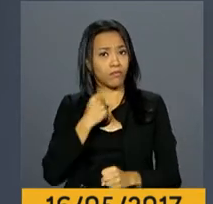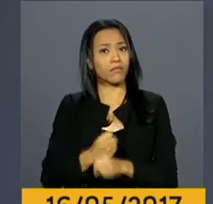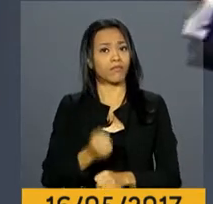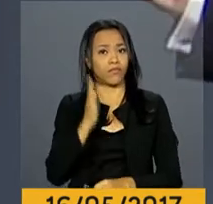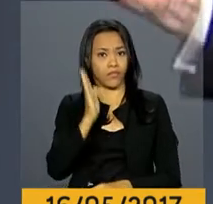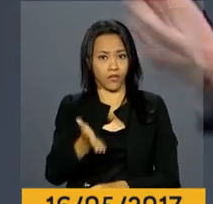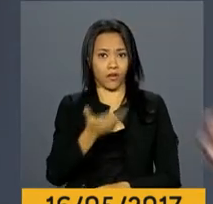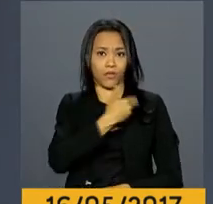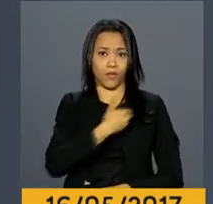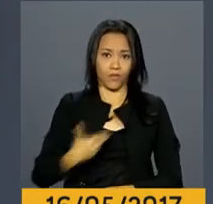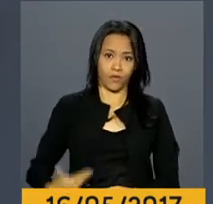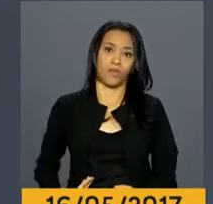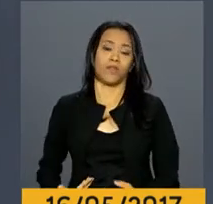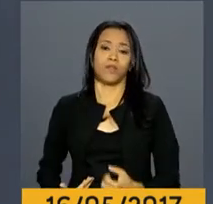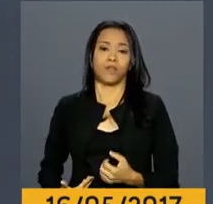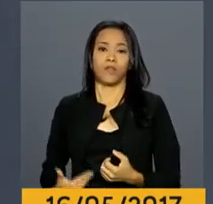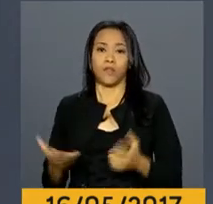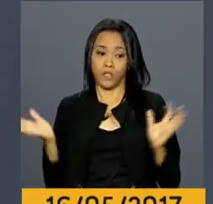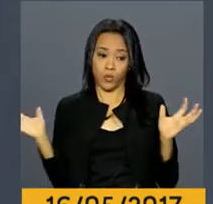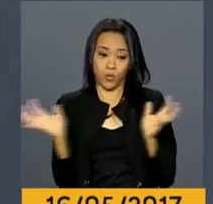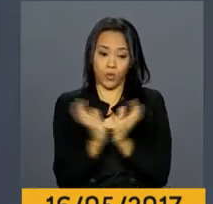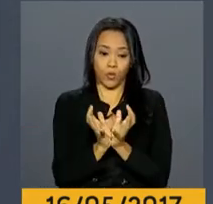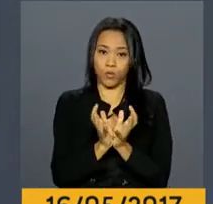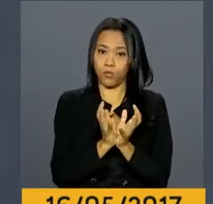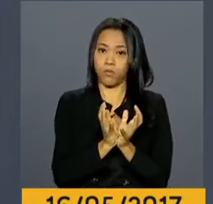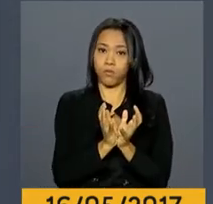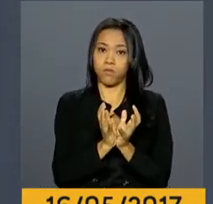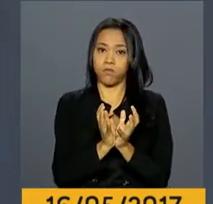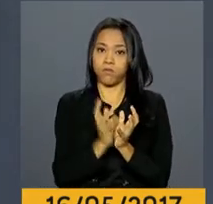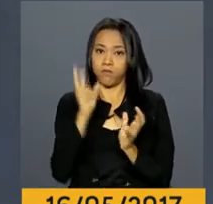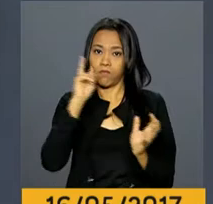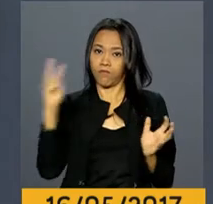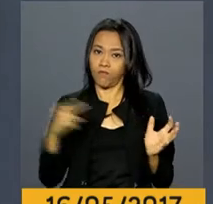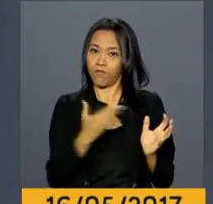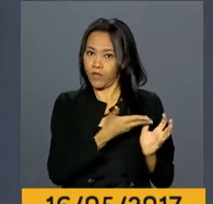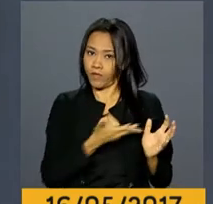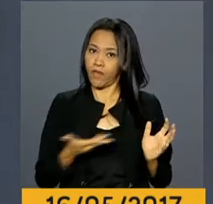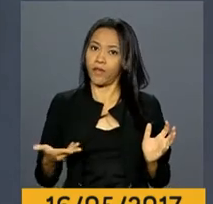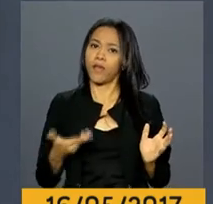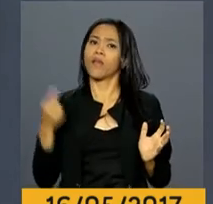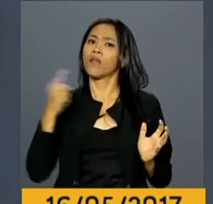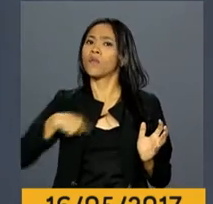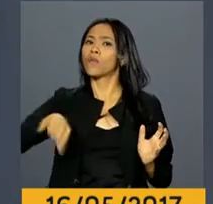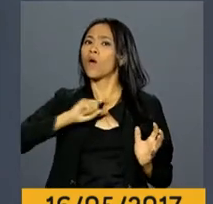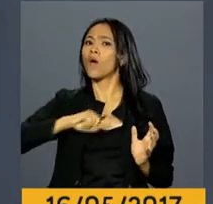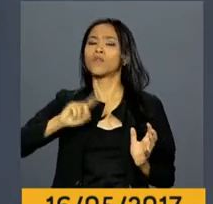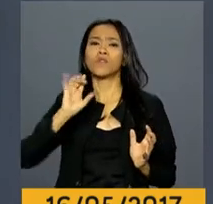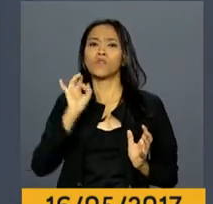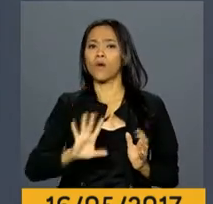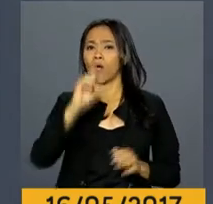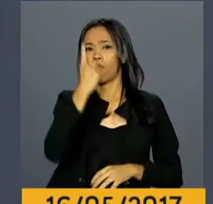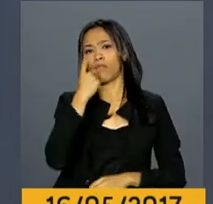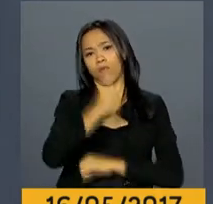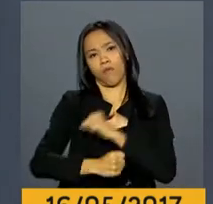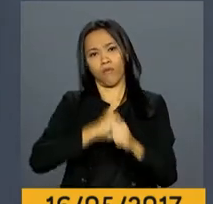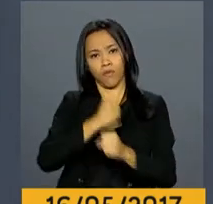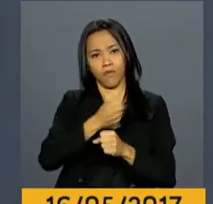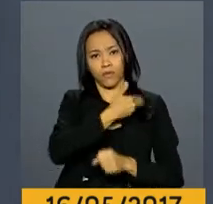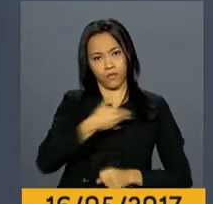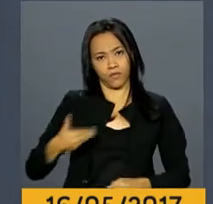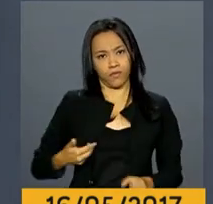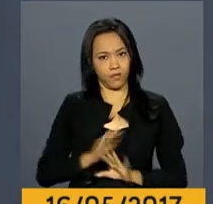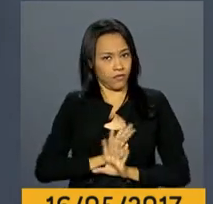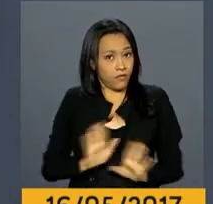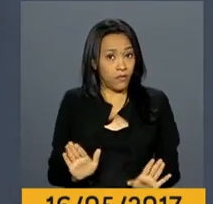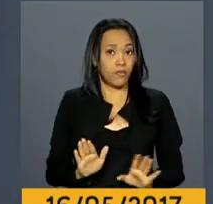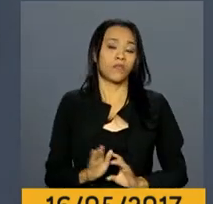temos um ano, esta equipe toda que está aqui, e eu próprio, temos um ano apenas de governo.